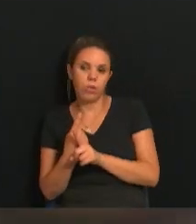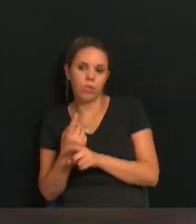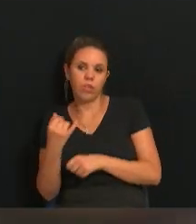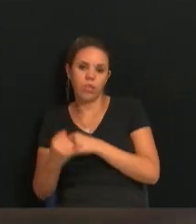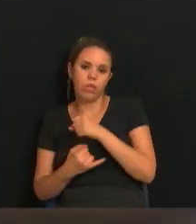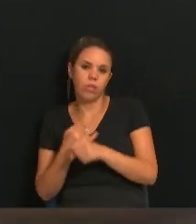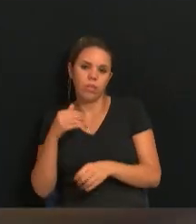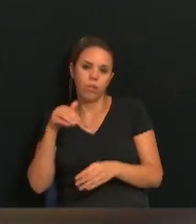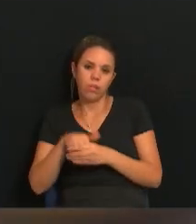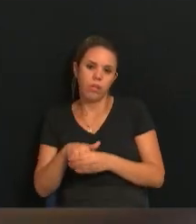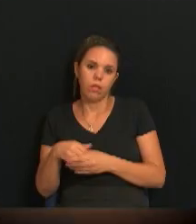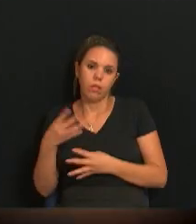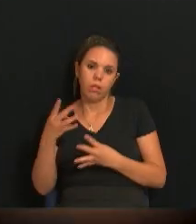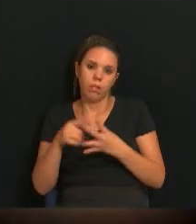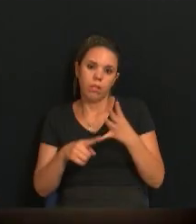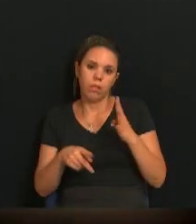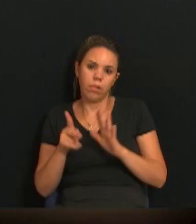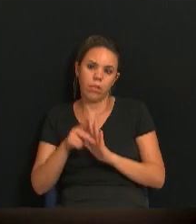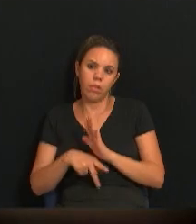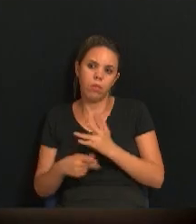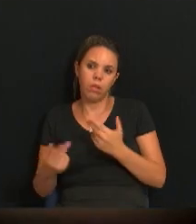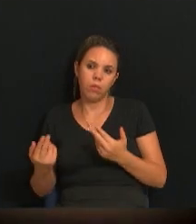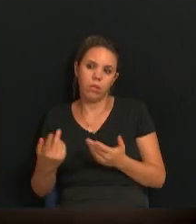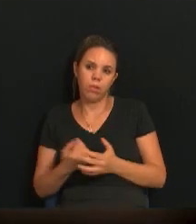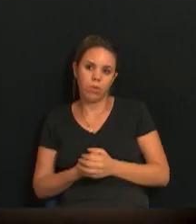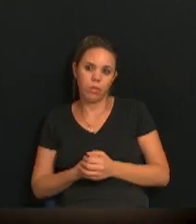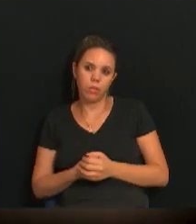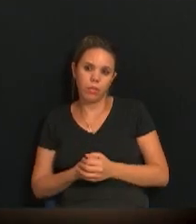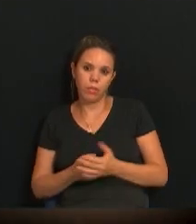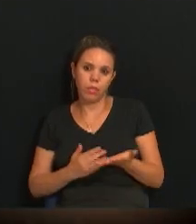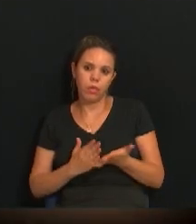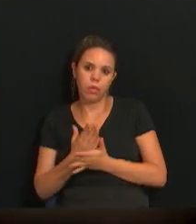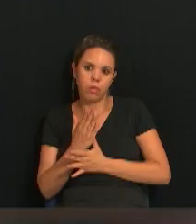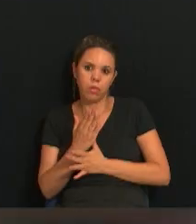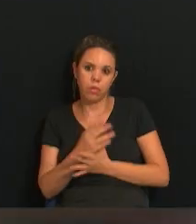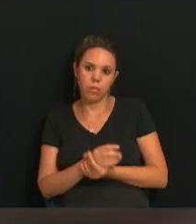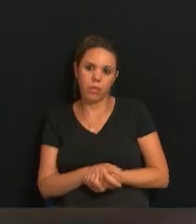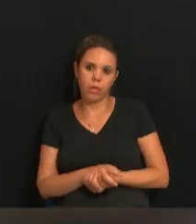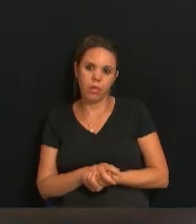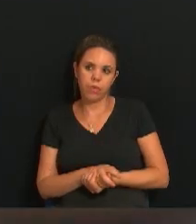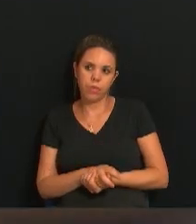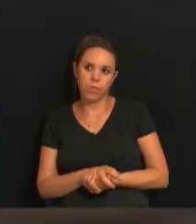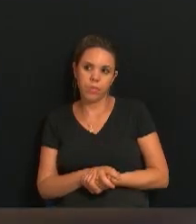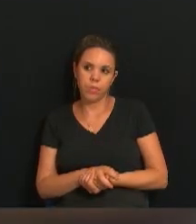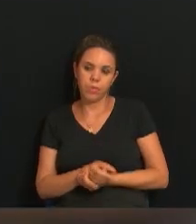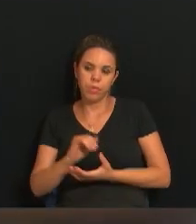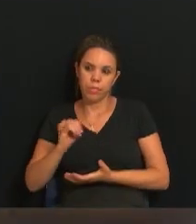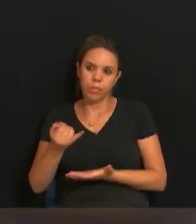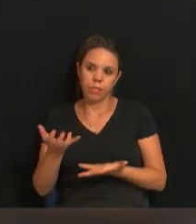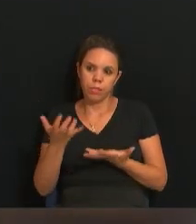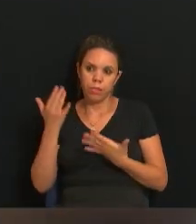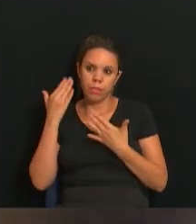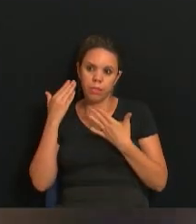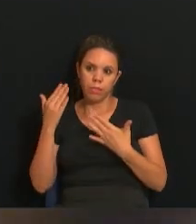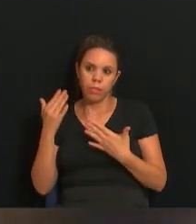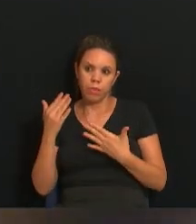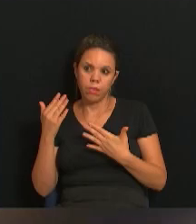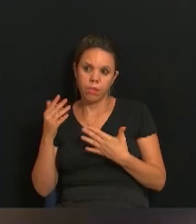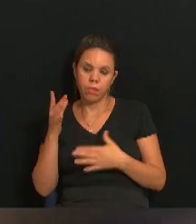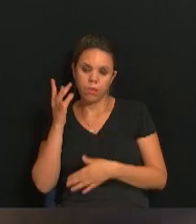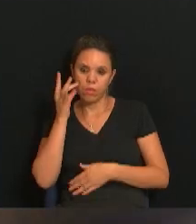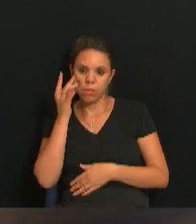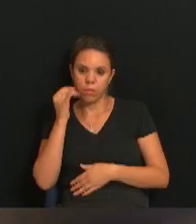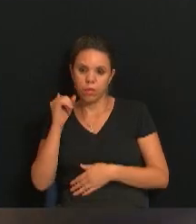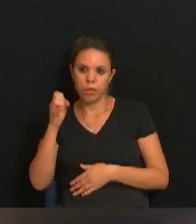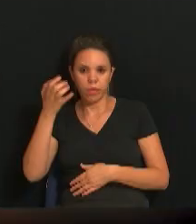votar 4 projetos de lei, todos aprovados por unanimidade. Quero aproveitar e agradecer a presença do